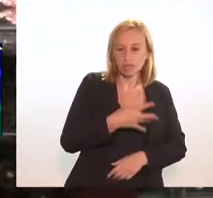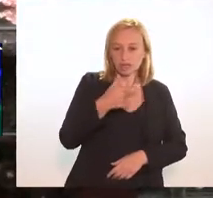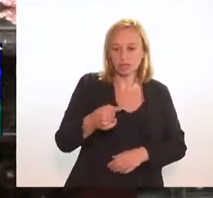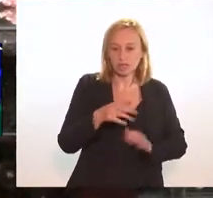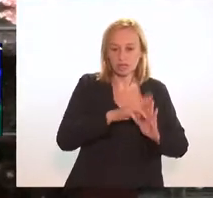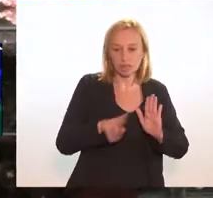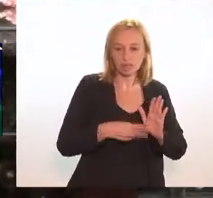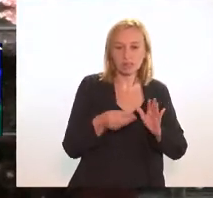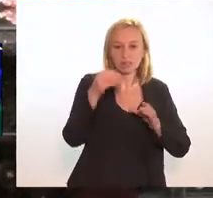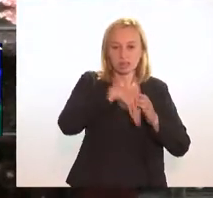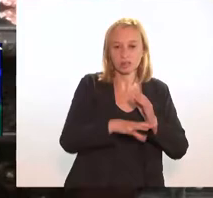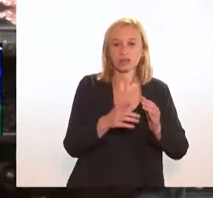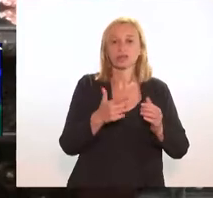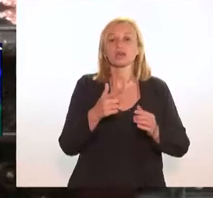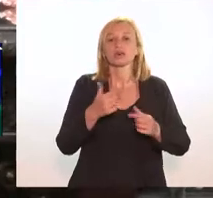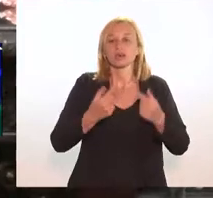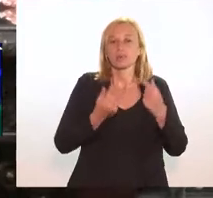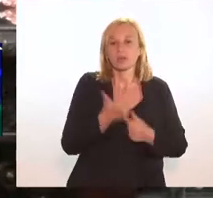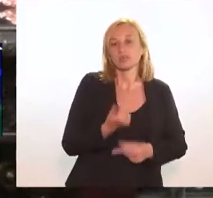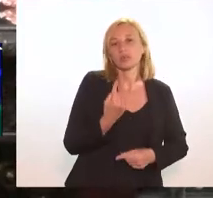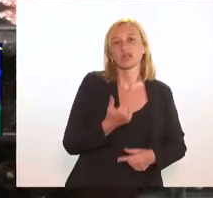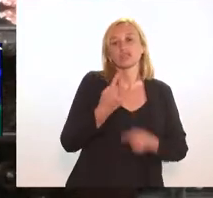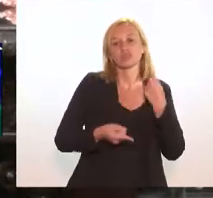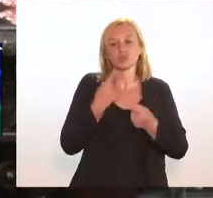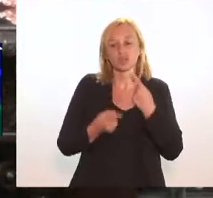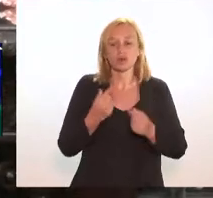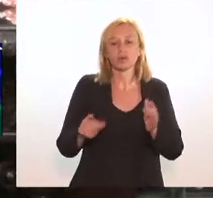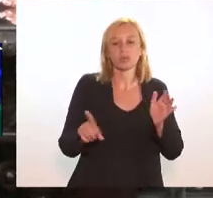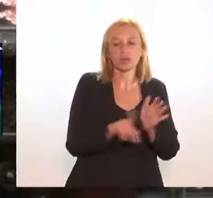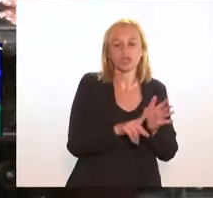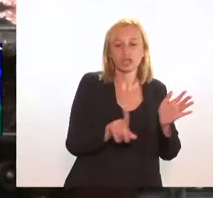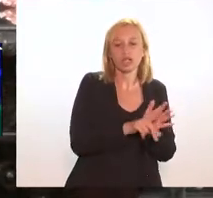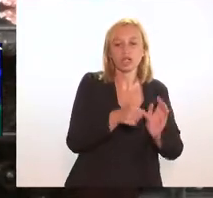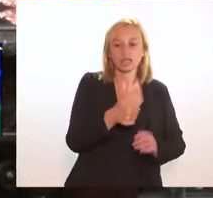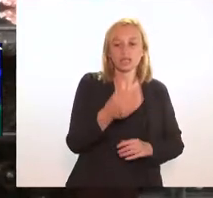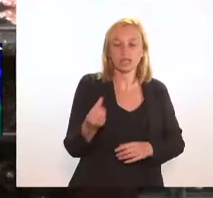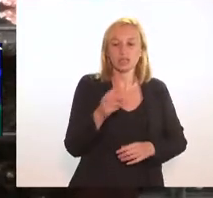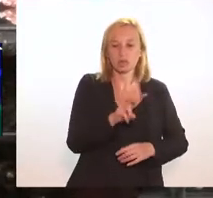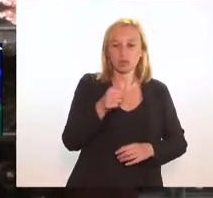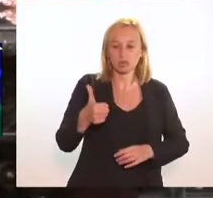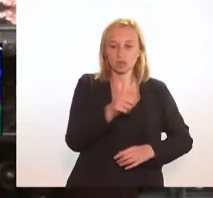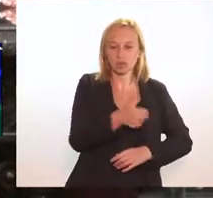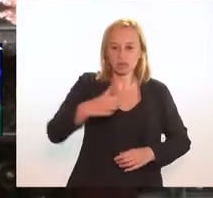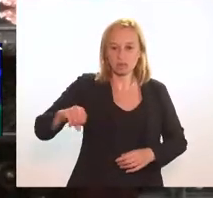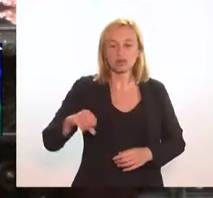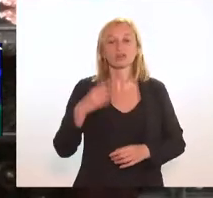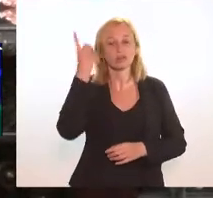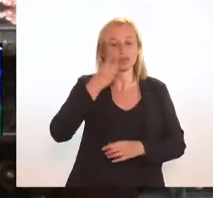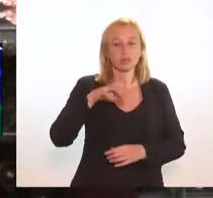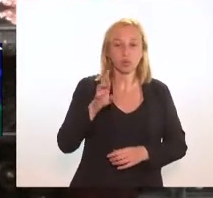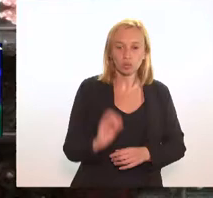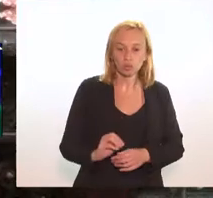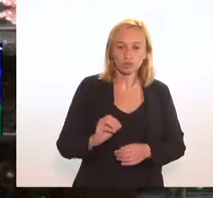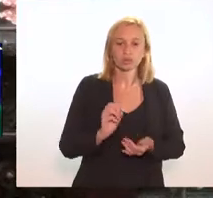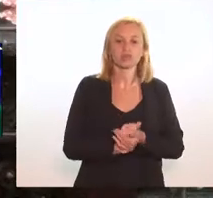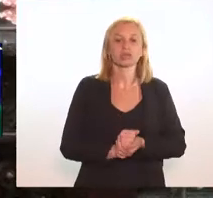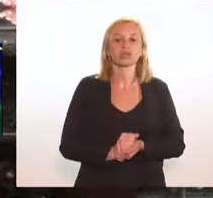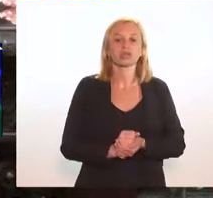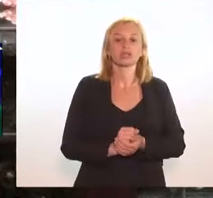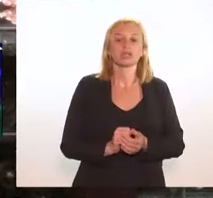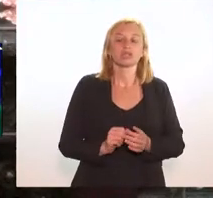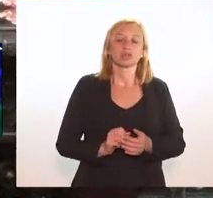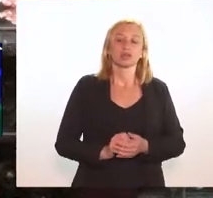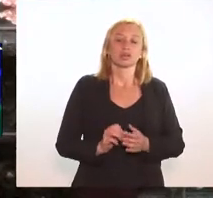em tramitação ordinária, em primeira discussão, projeto de lei 1658 de 19, de autoria do deputado Bruno Dauari, que institui o Programa Social